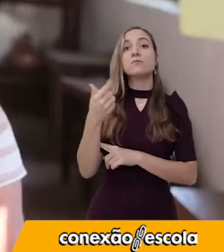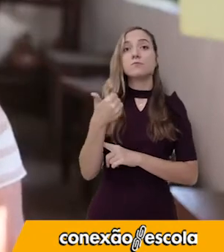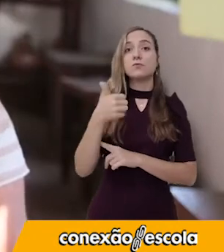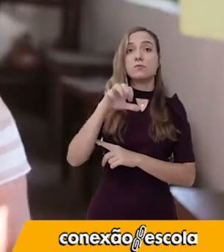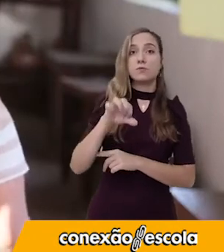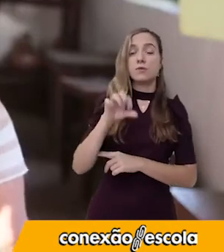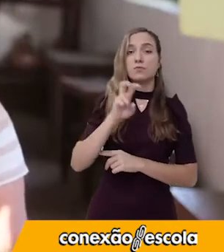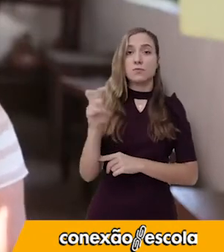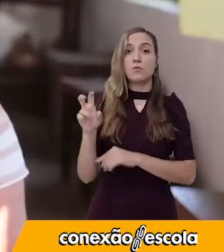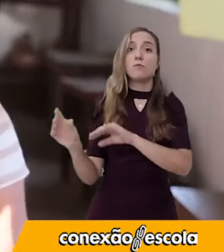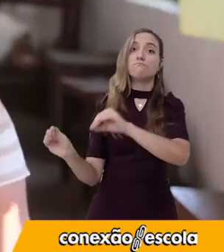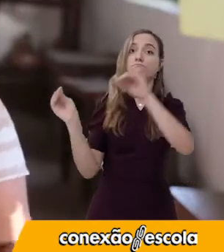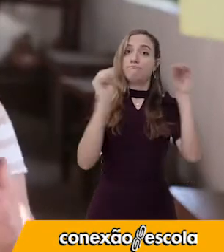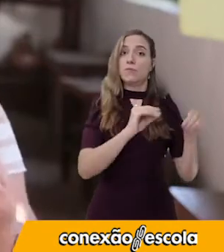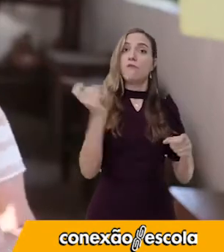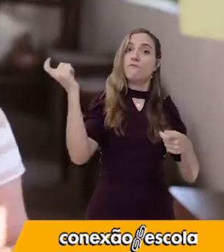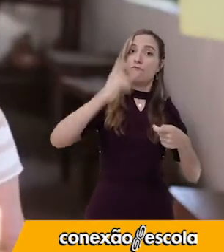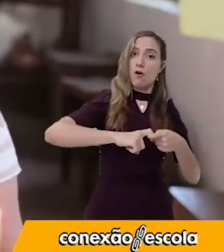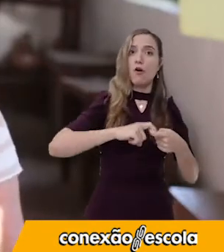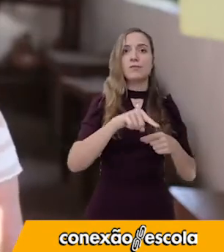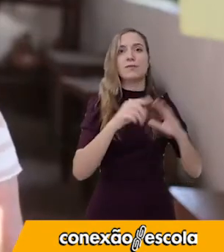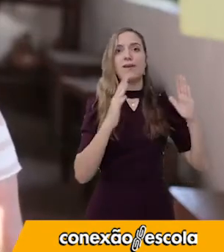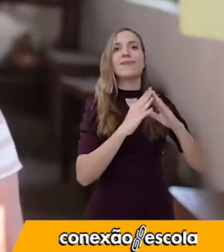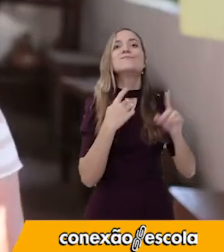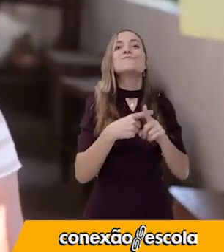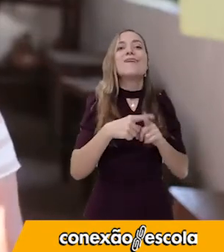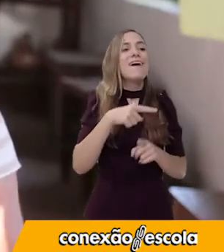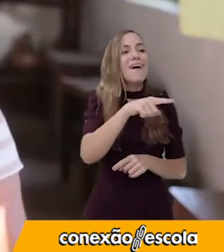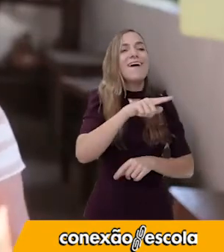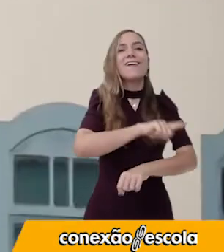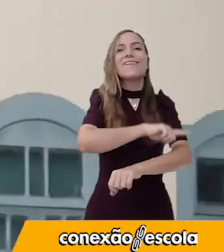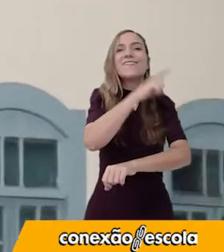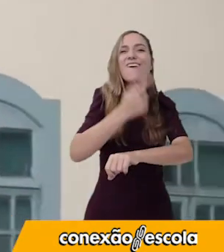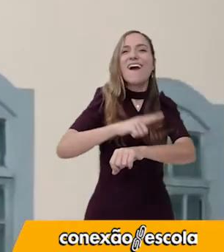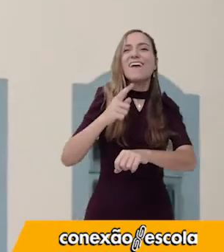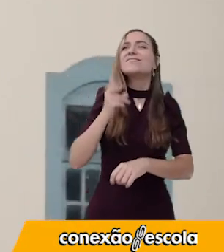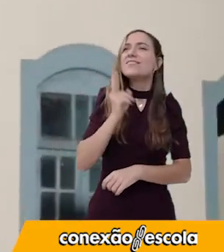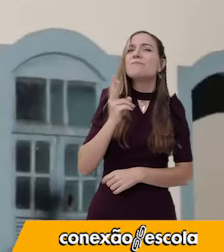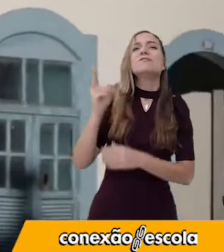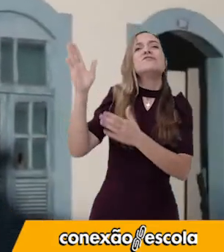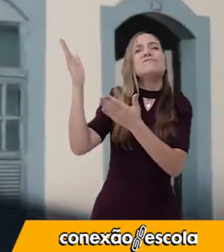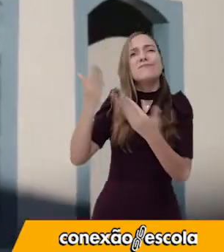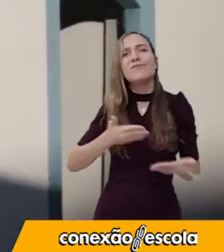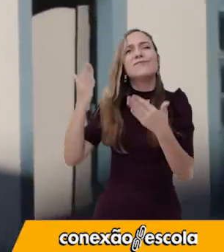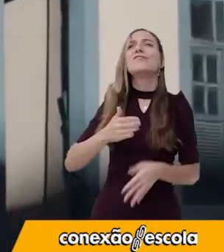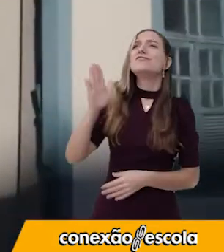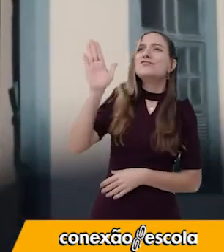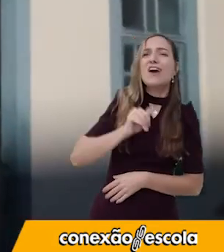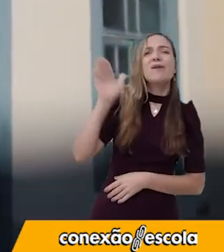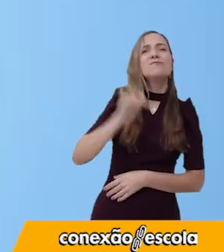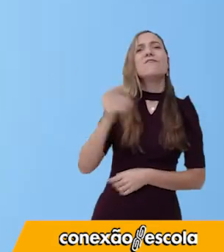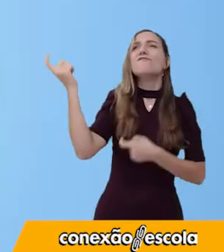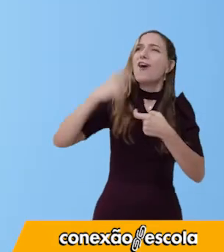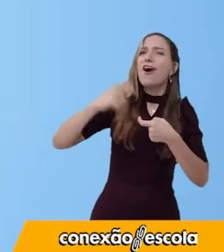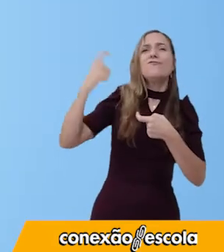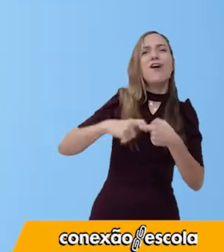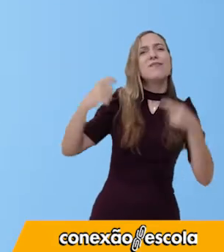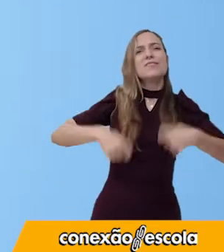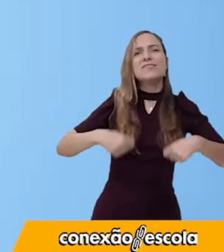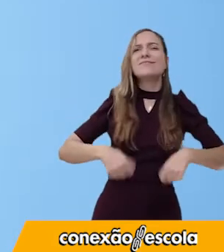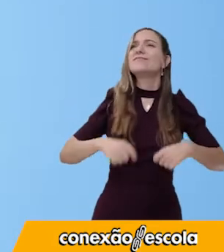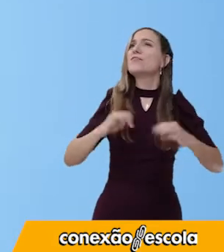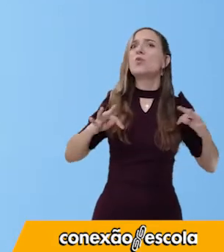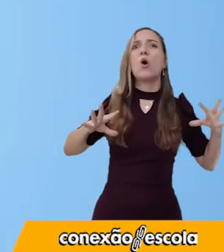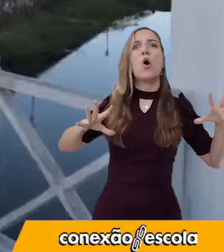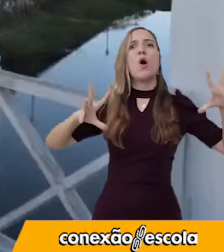ela volta. Ela dizia que todos chamavam de volta a cidade. Que a cidade chamava, os morros, os sinos,